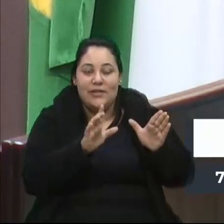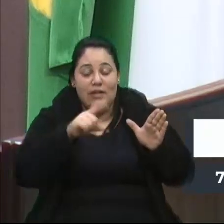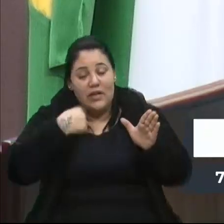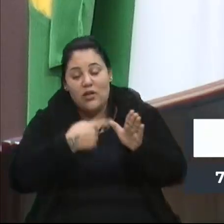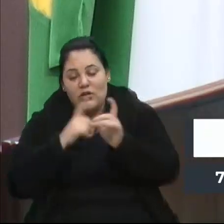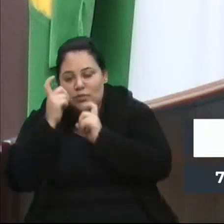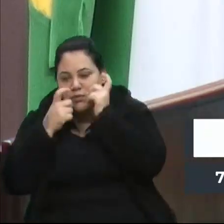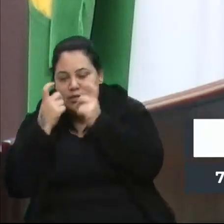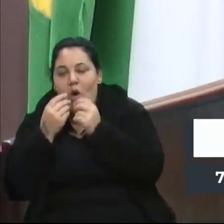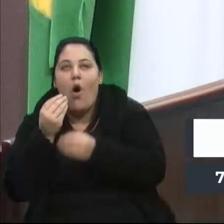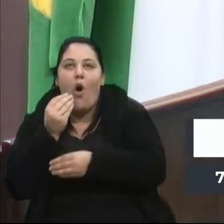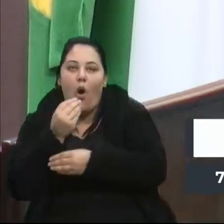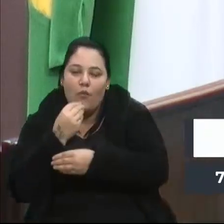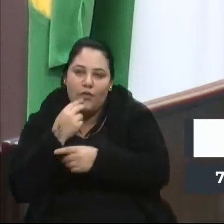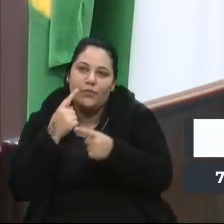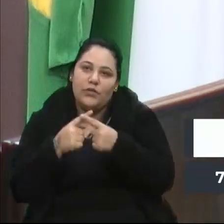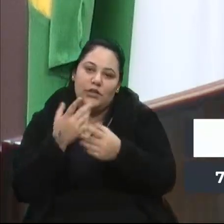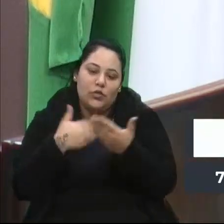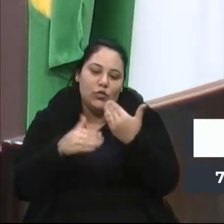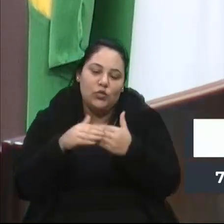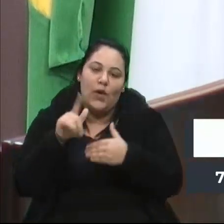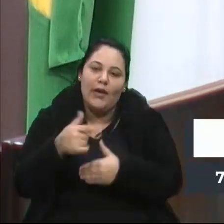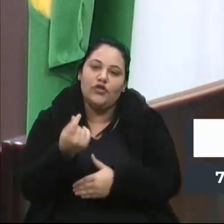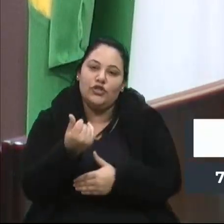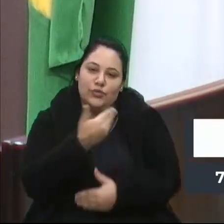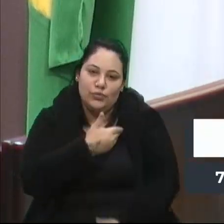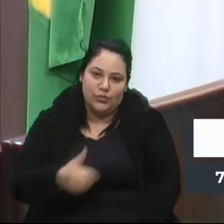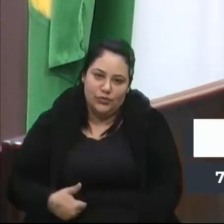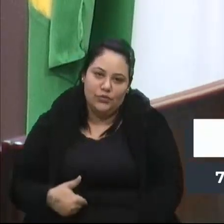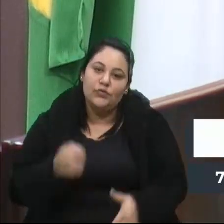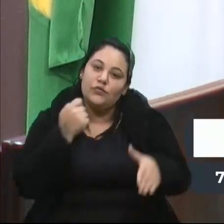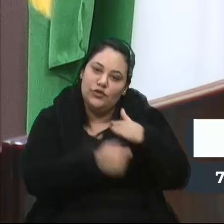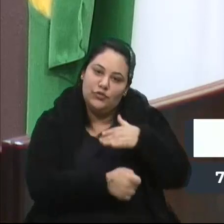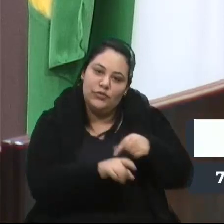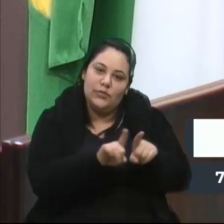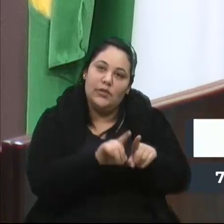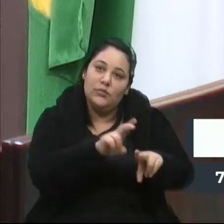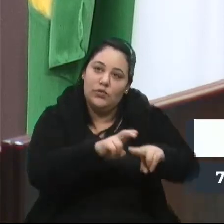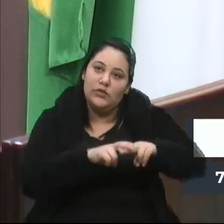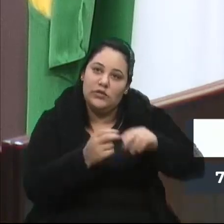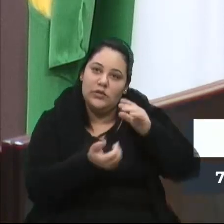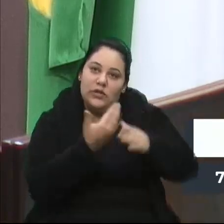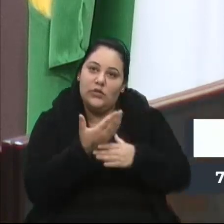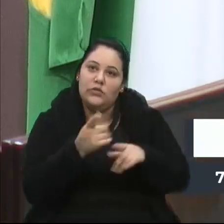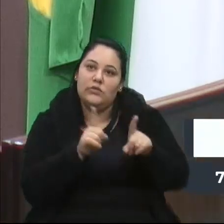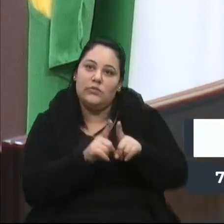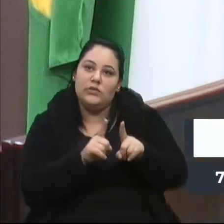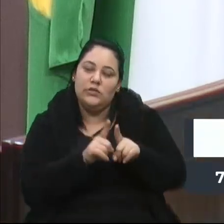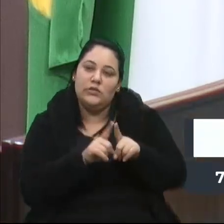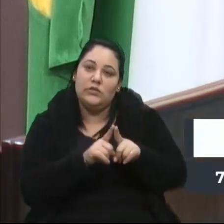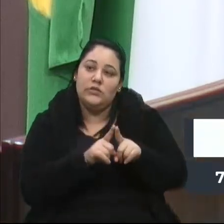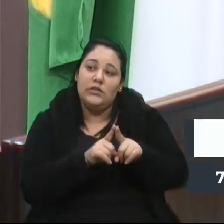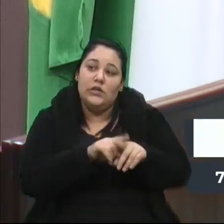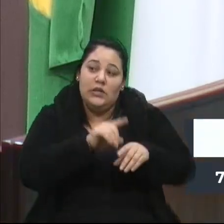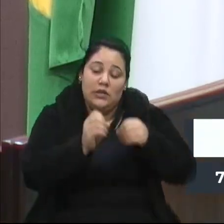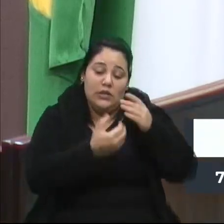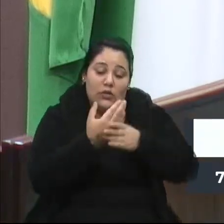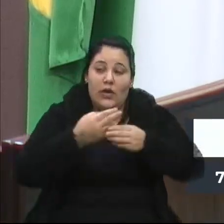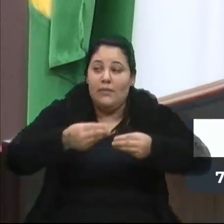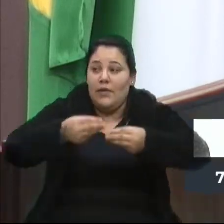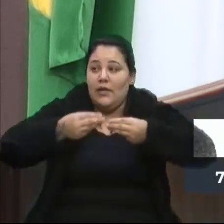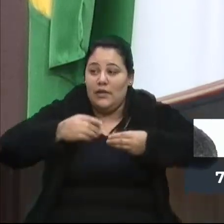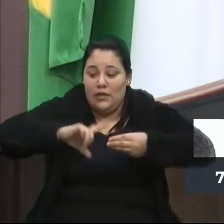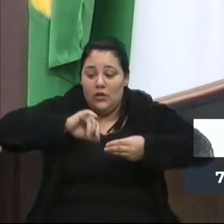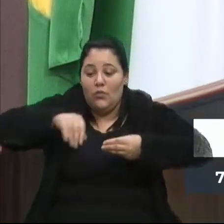né? Então, a nossa preocupação óbvia também com investimentos, mas por isso se criou e se colocou essa emenda com a possibilidade,